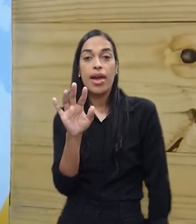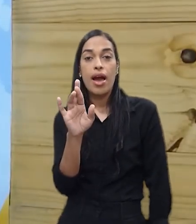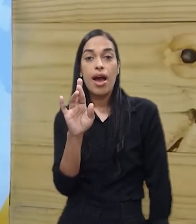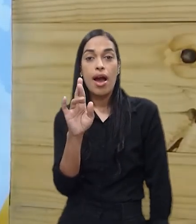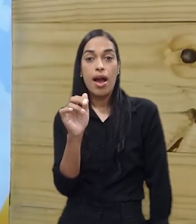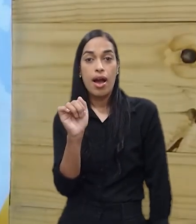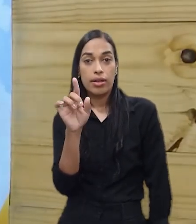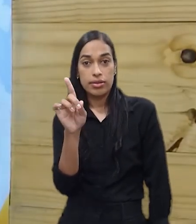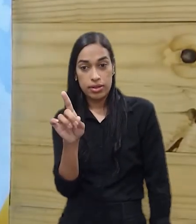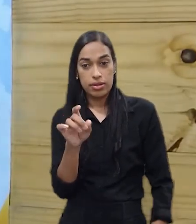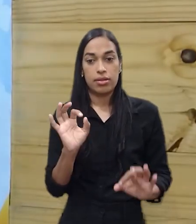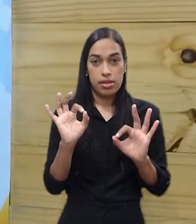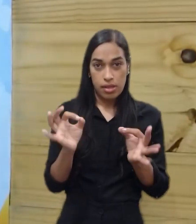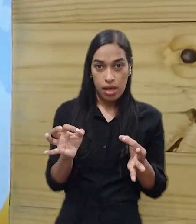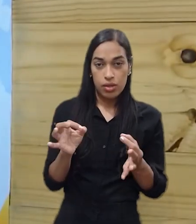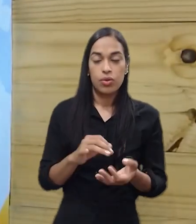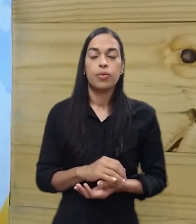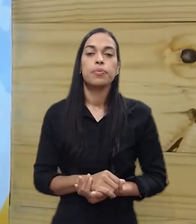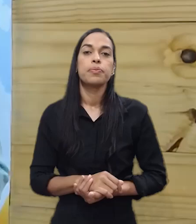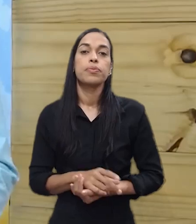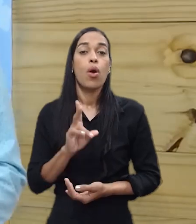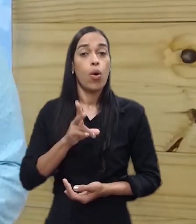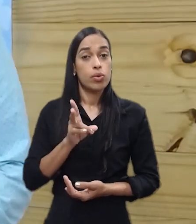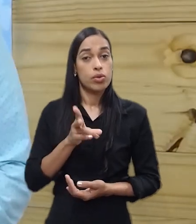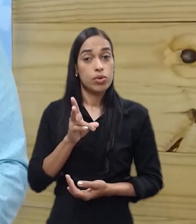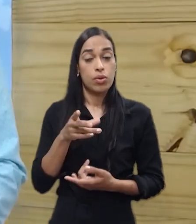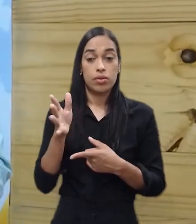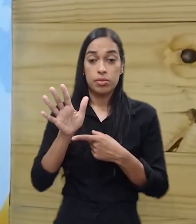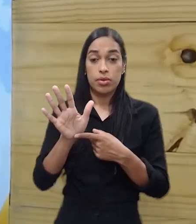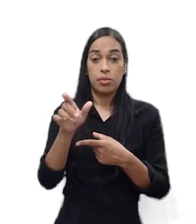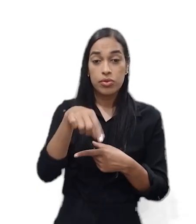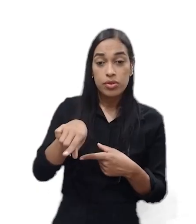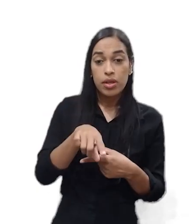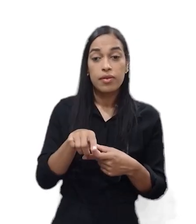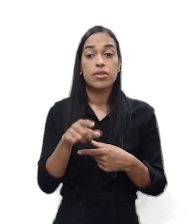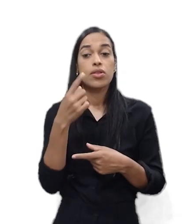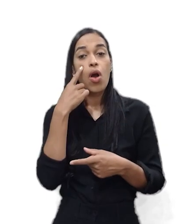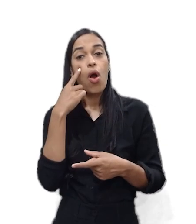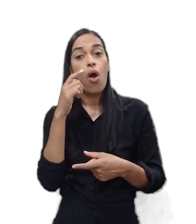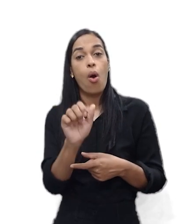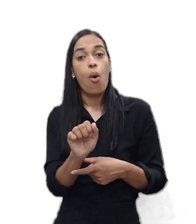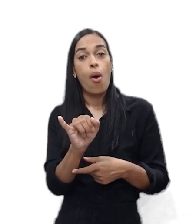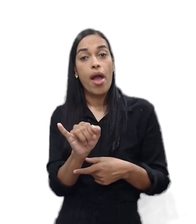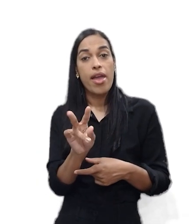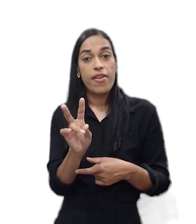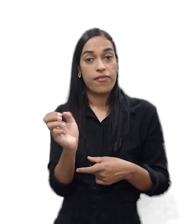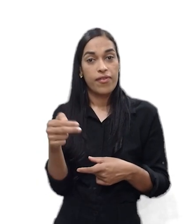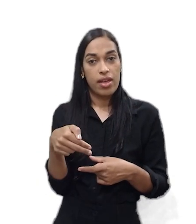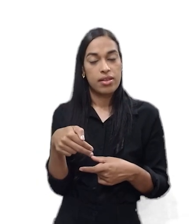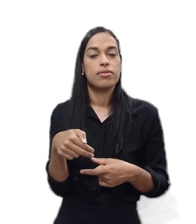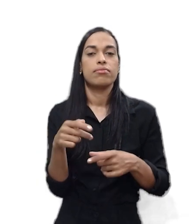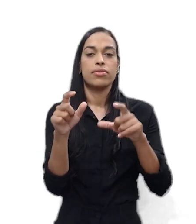crédito. Tá certo, pessoal? Vamos lá. Eu trouxe aqui para mostrar para vocês a plataforma Aven, né?